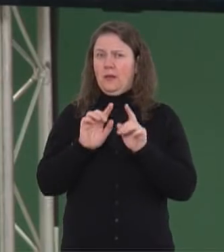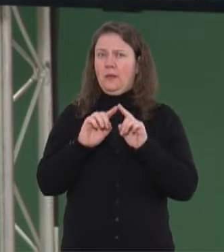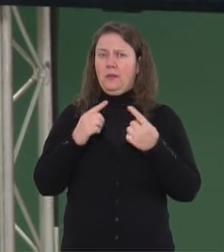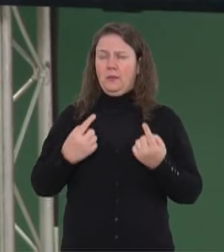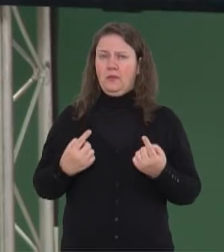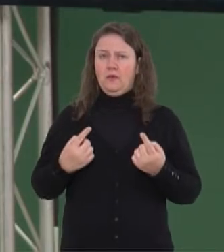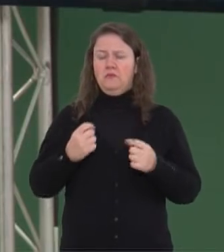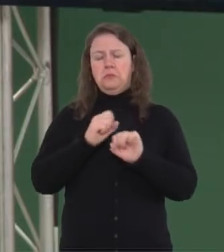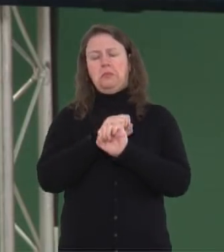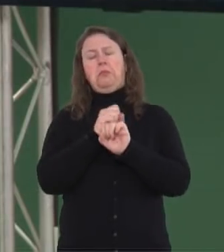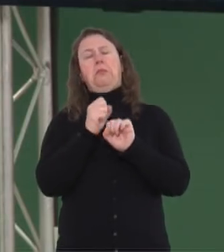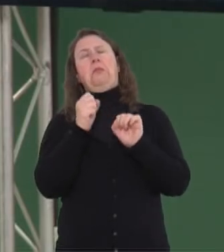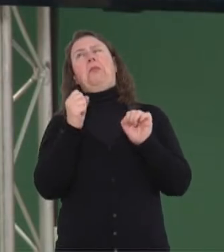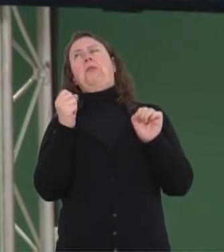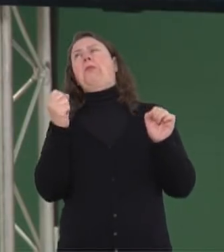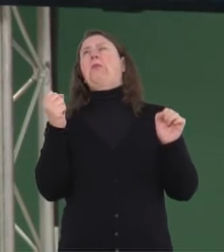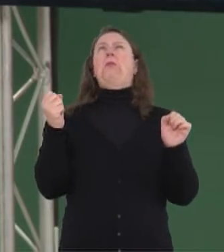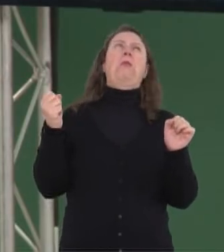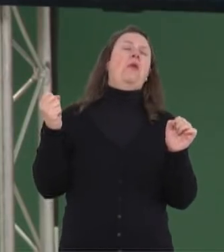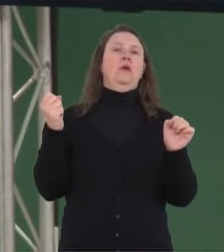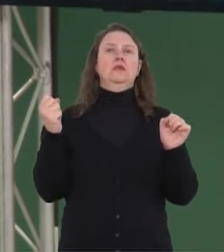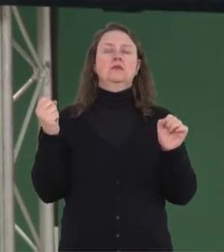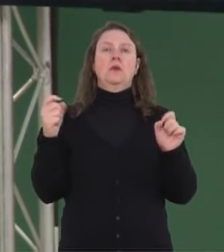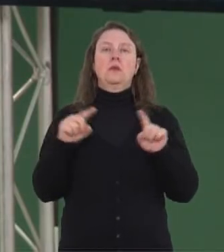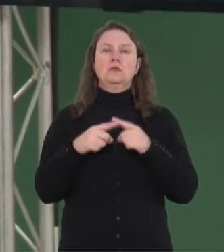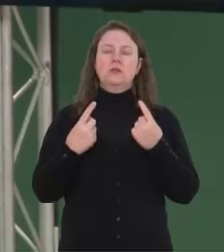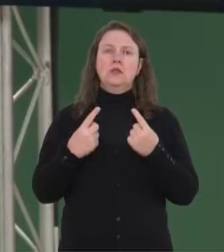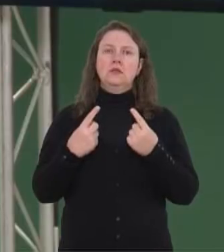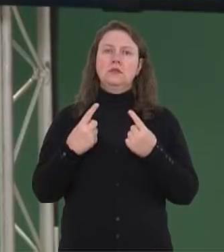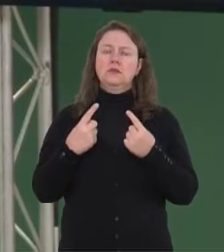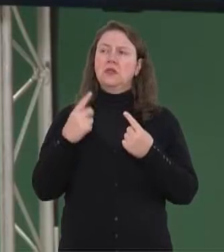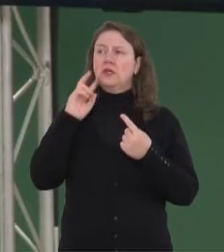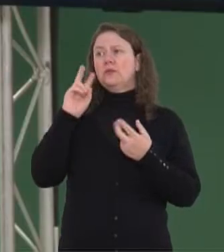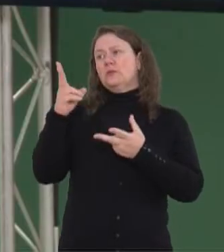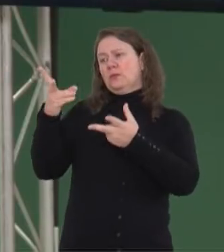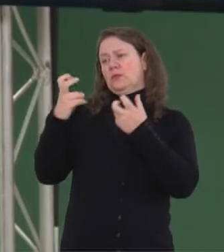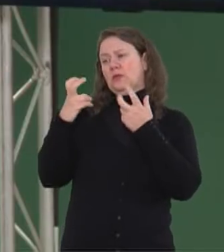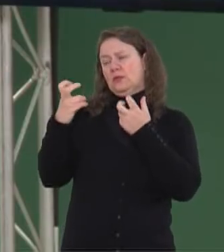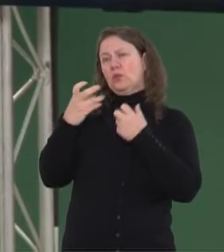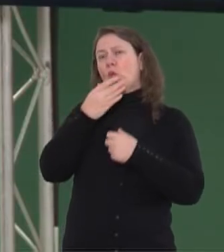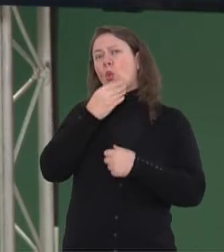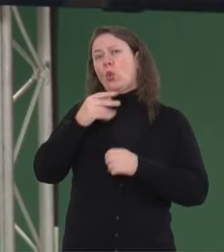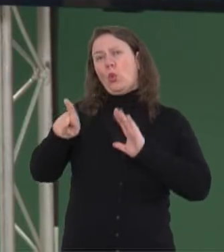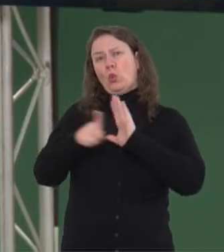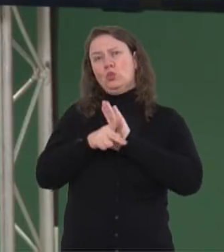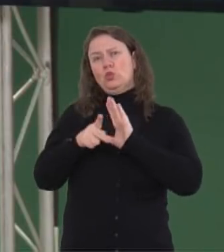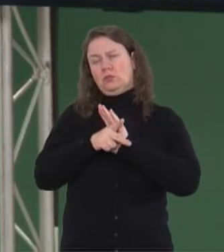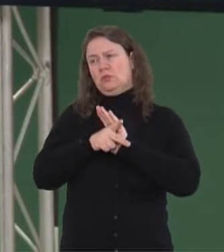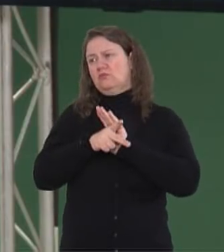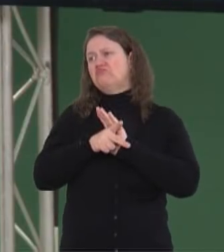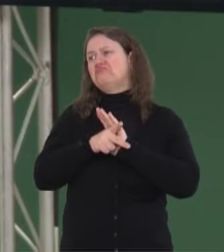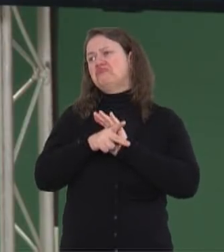ele levanta para ser parceiro ao dono dele que tem que levantar e tem que encarar mais um dia de trabalho, não